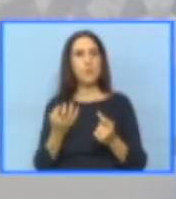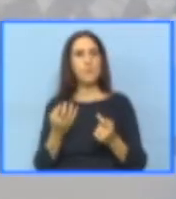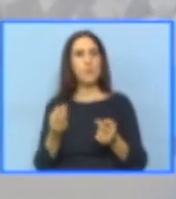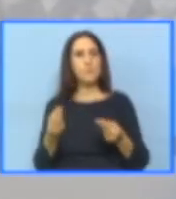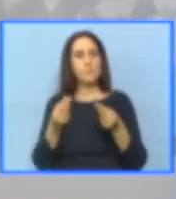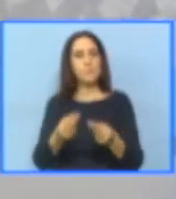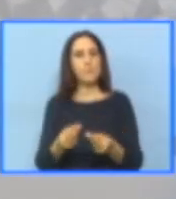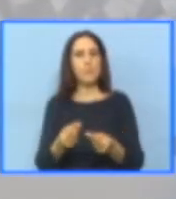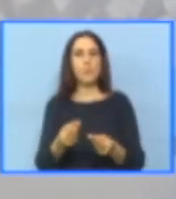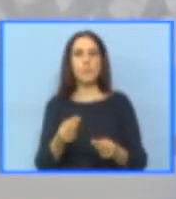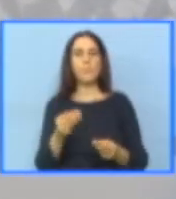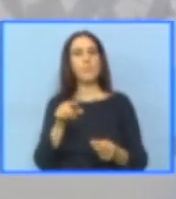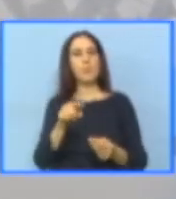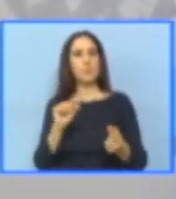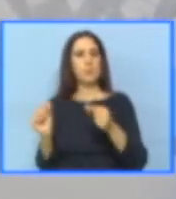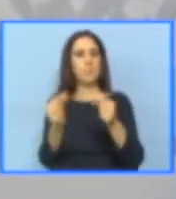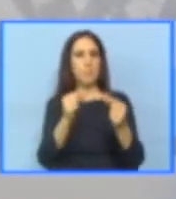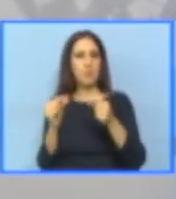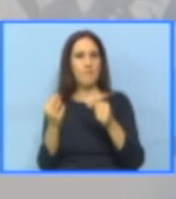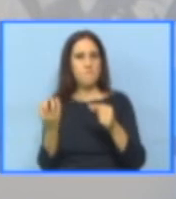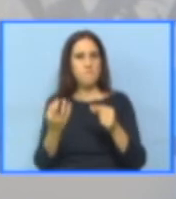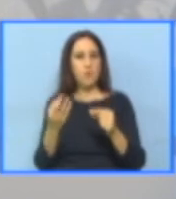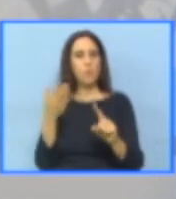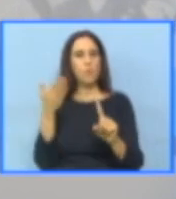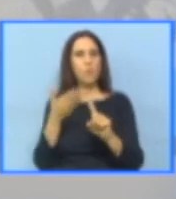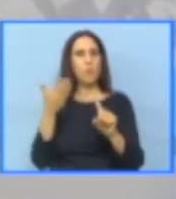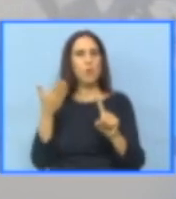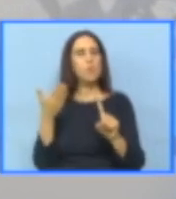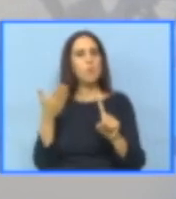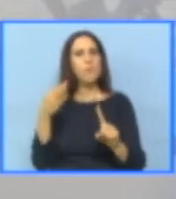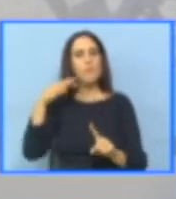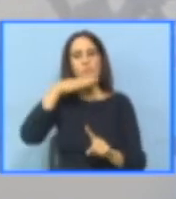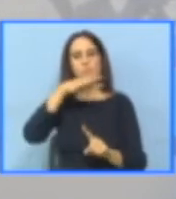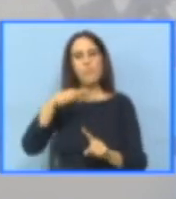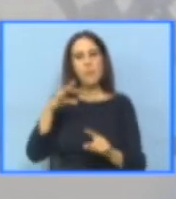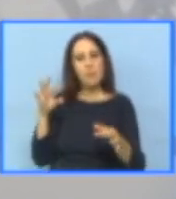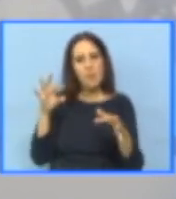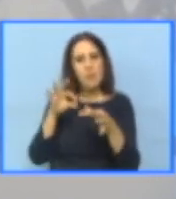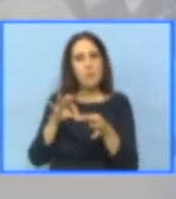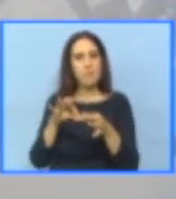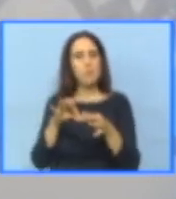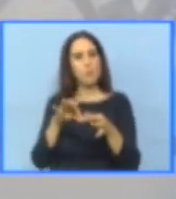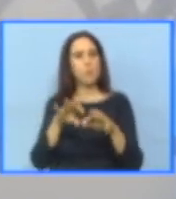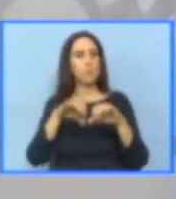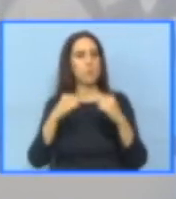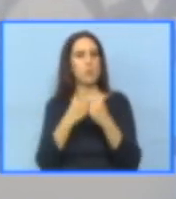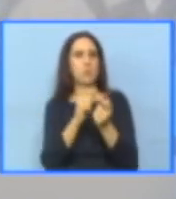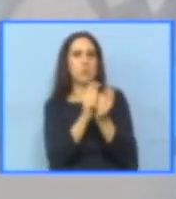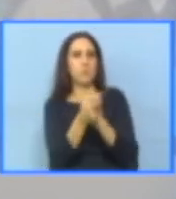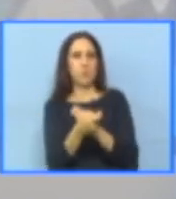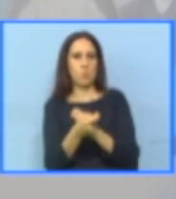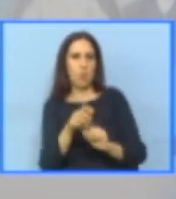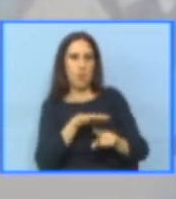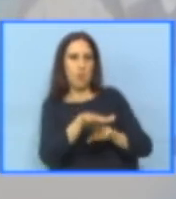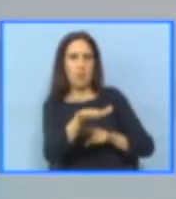apresentar, este debate fosse exatamente focado no que a família tem a ver com a transformação social. E, portanto,